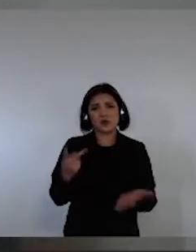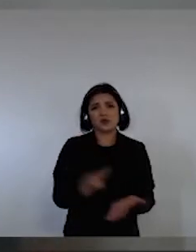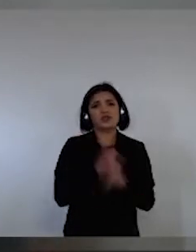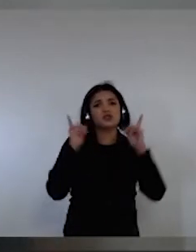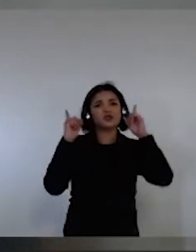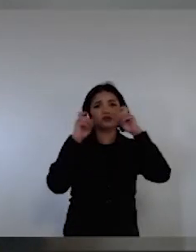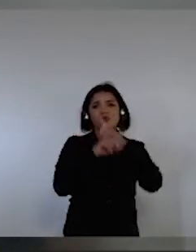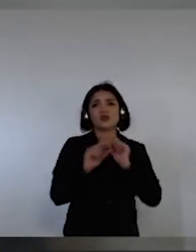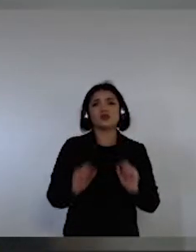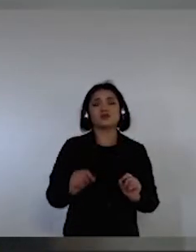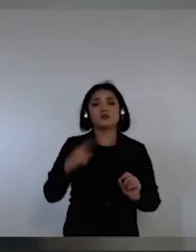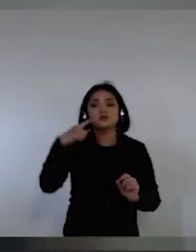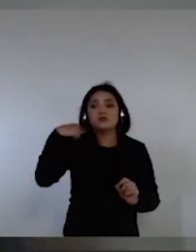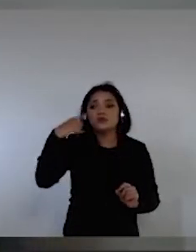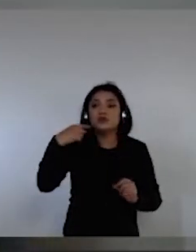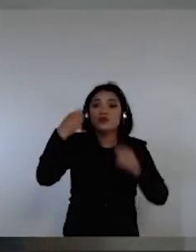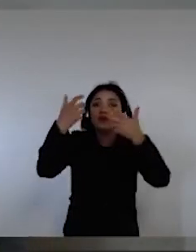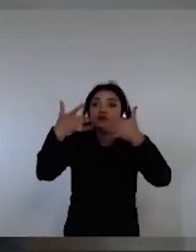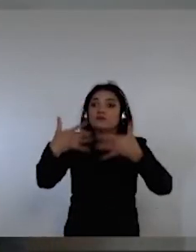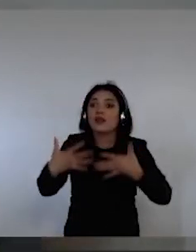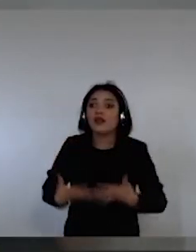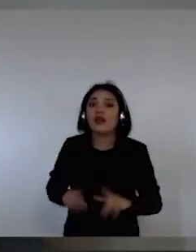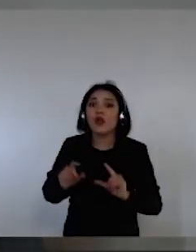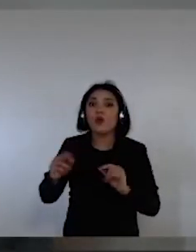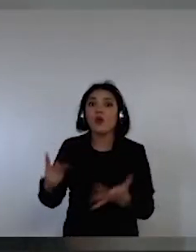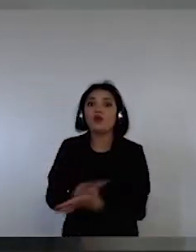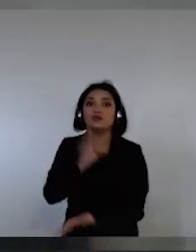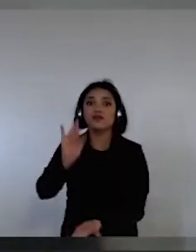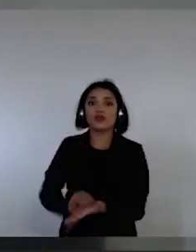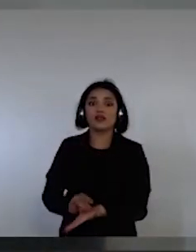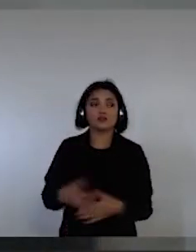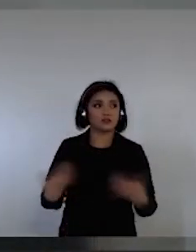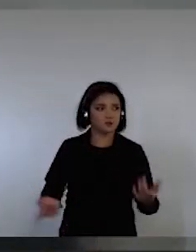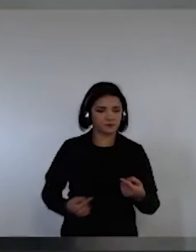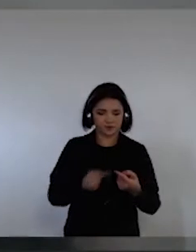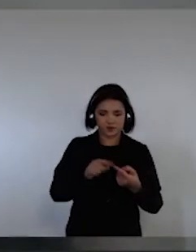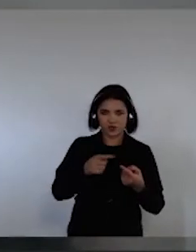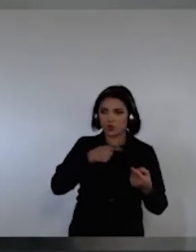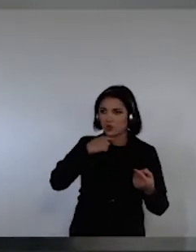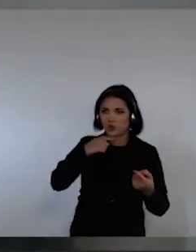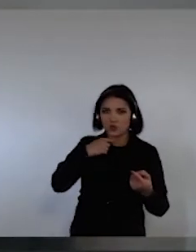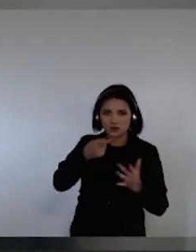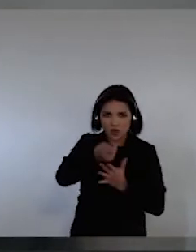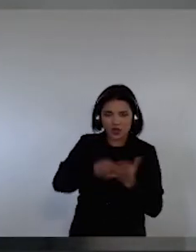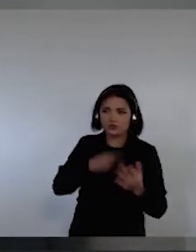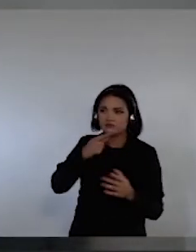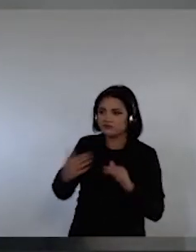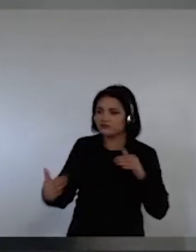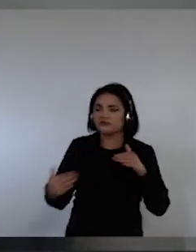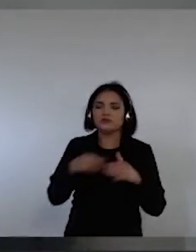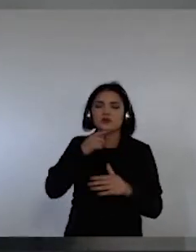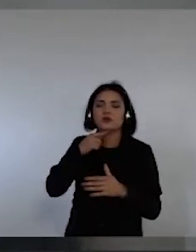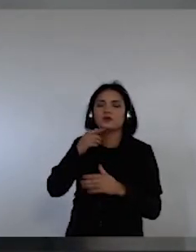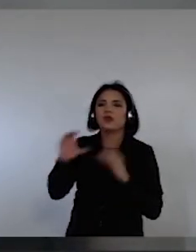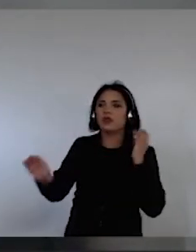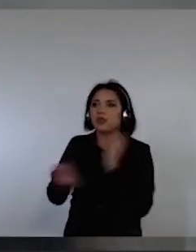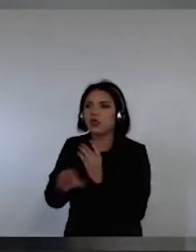para facilitar mais o diálogo do que propriamente uma exposição ex-cátedra. Não é o caso. Aqui eu acho uma coisa